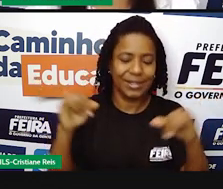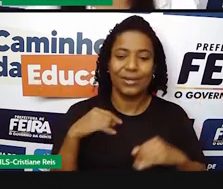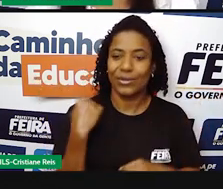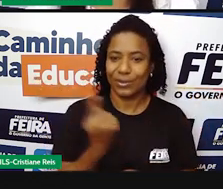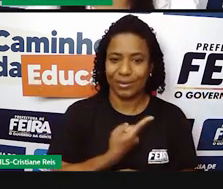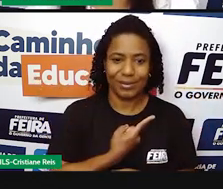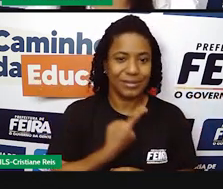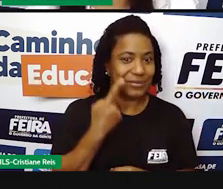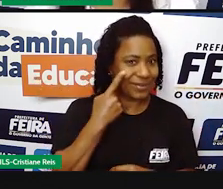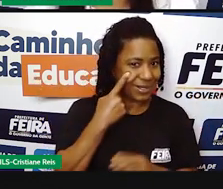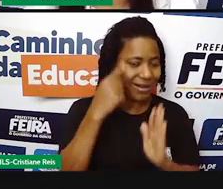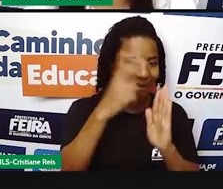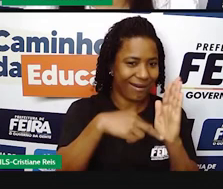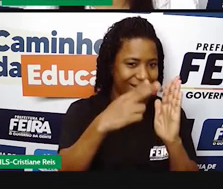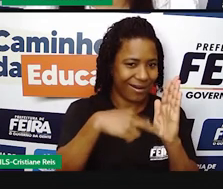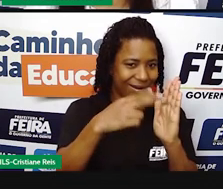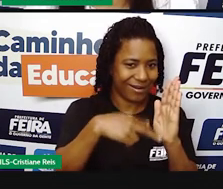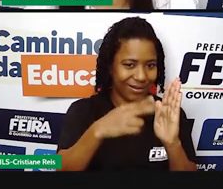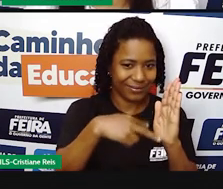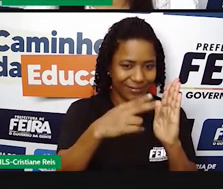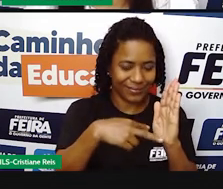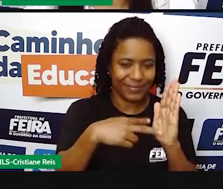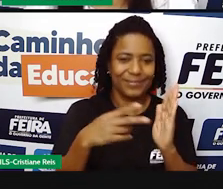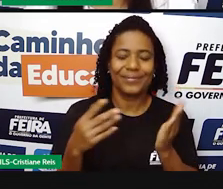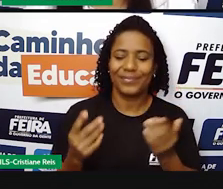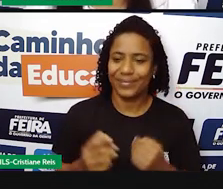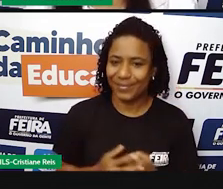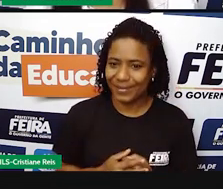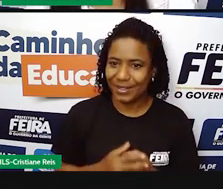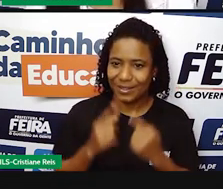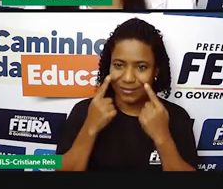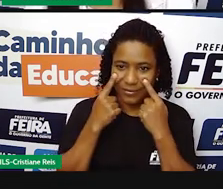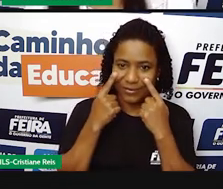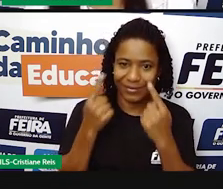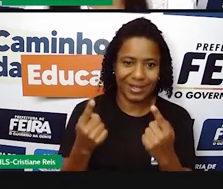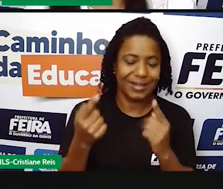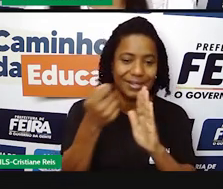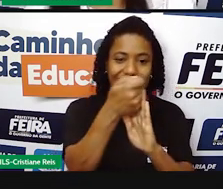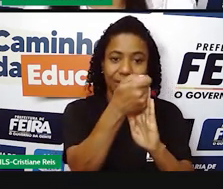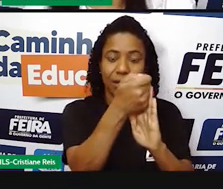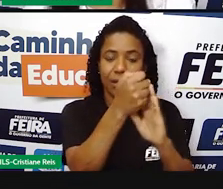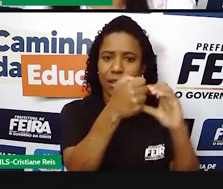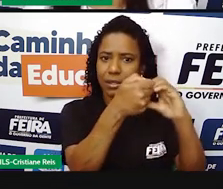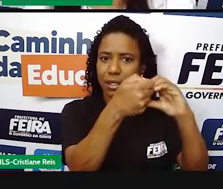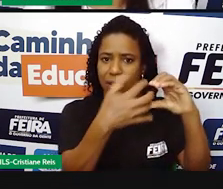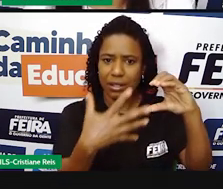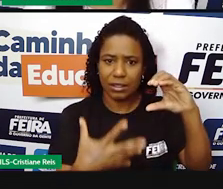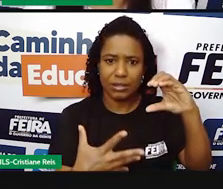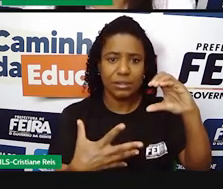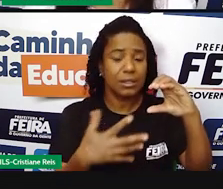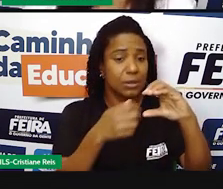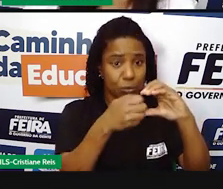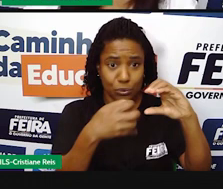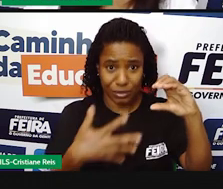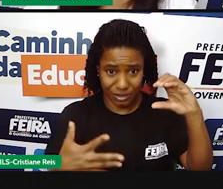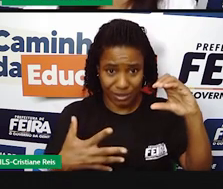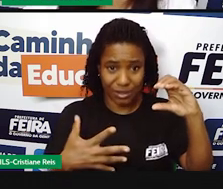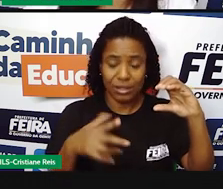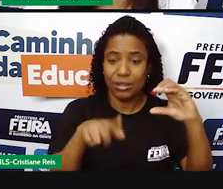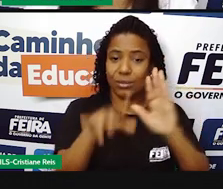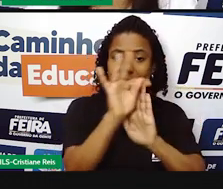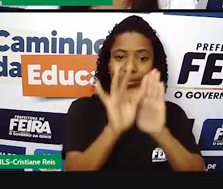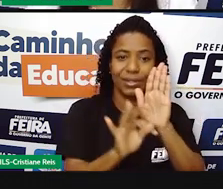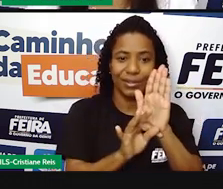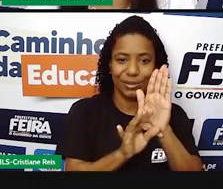do dia, certo? Percebam aí, né, todas as características desse gênero textual, mas o que a gente vai mais